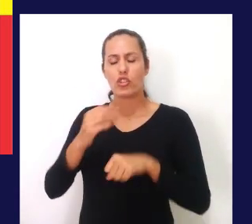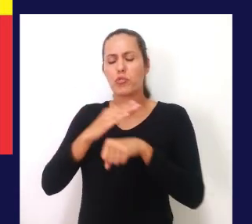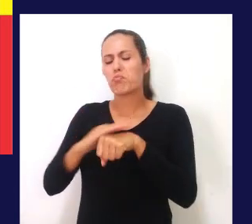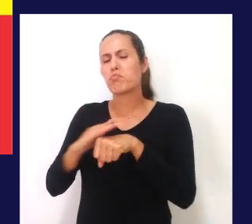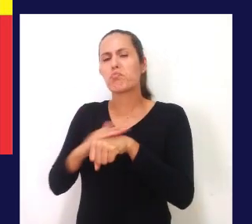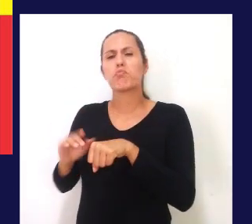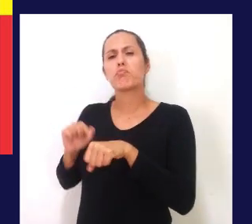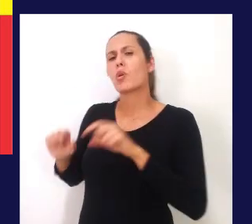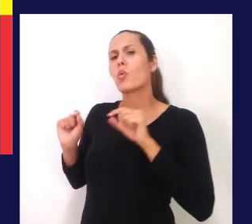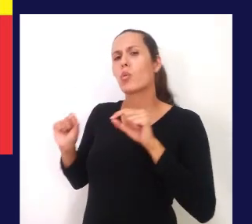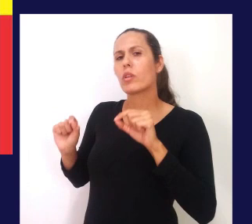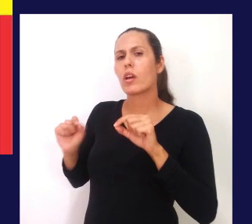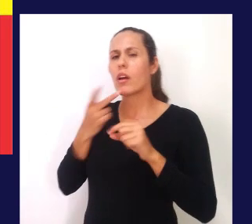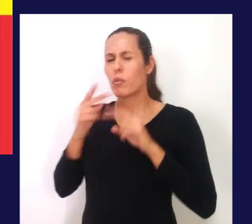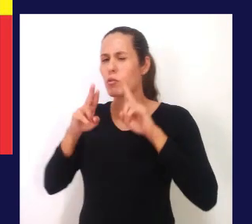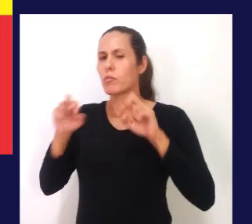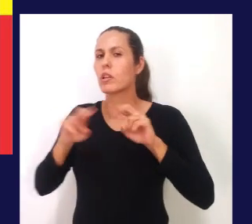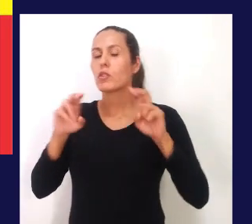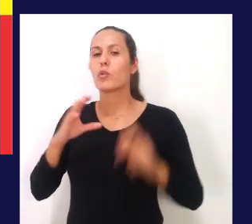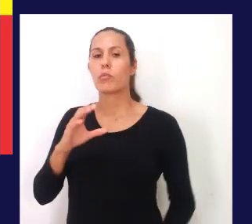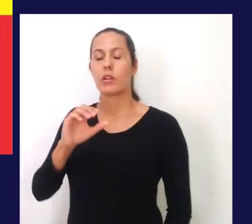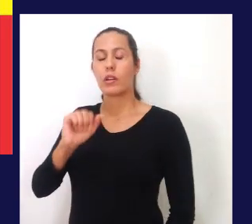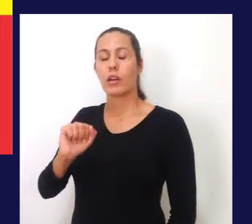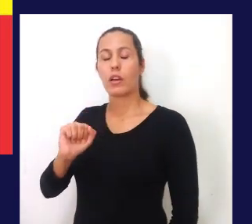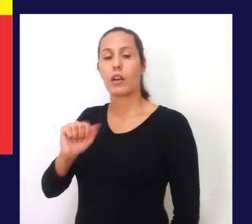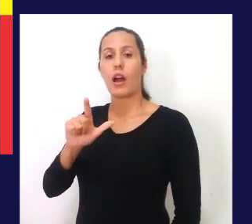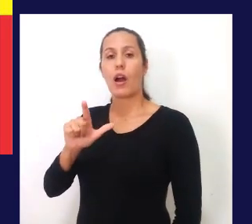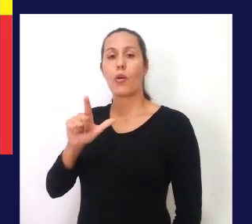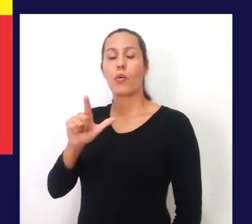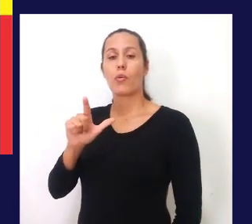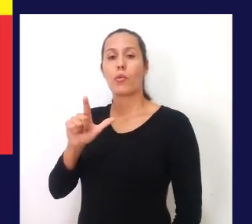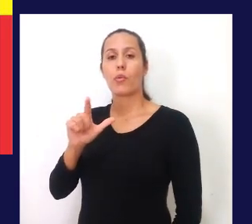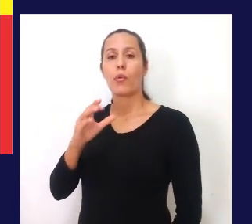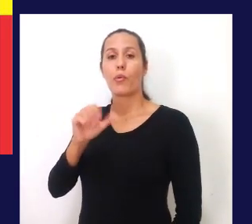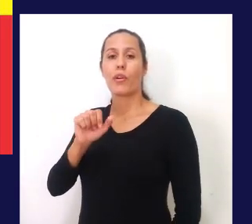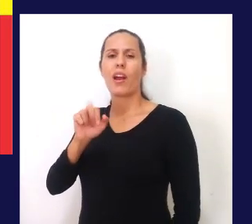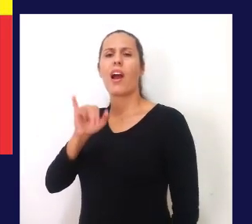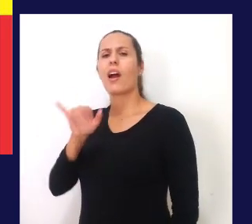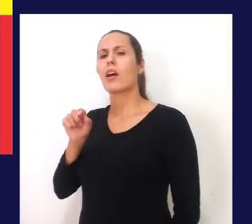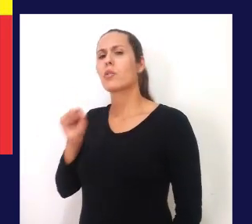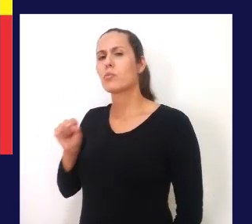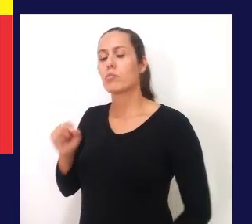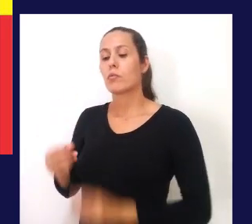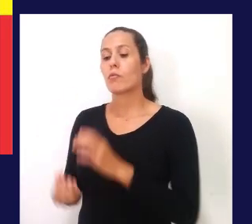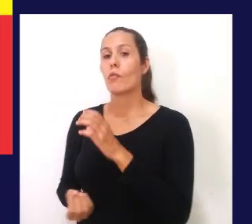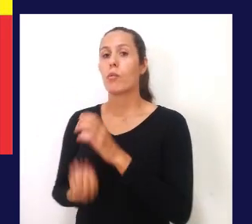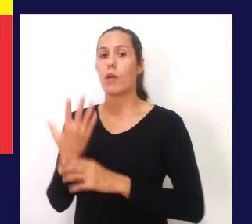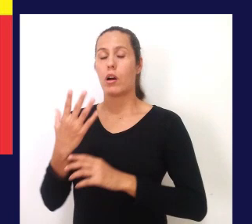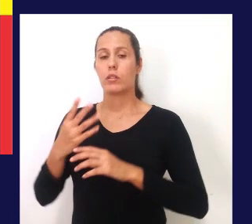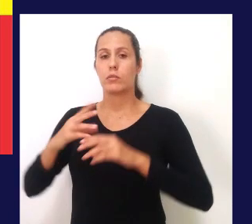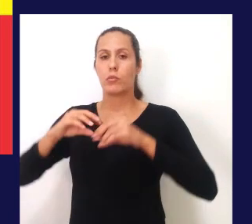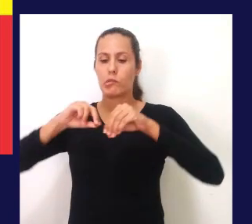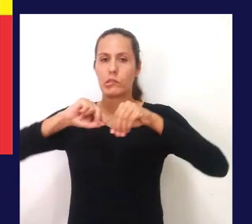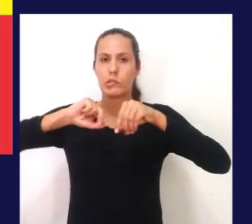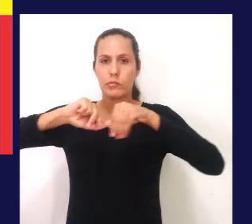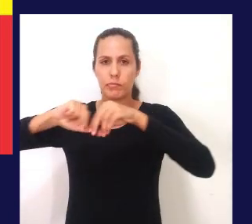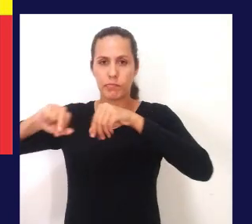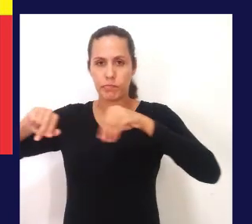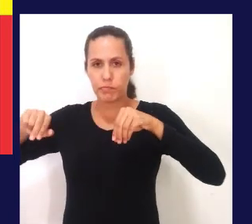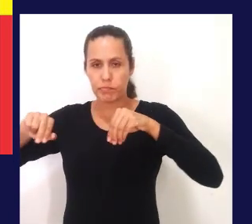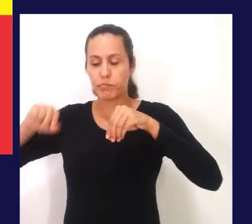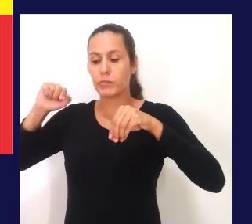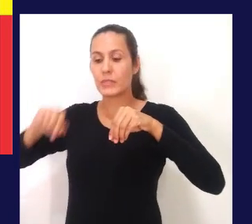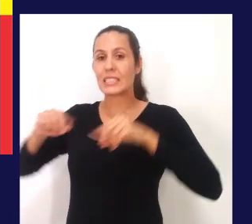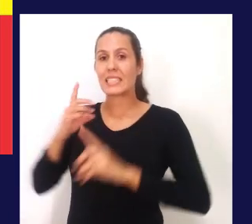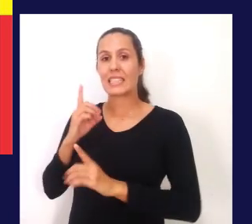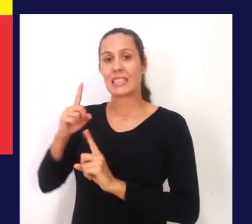tela. Vamos falar sobre o calcário? O calcário ele vai ser formado por cristais do